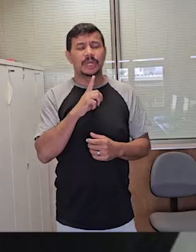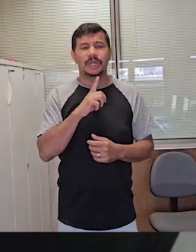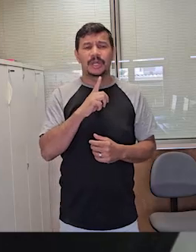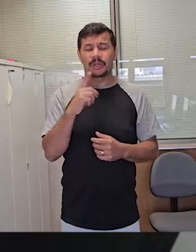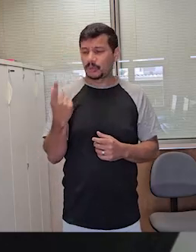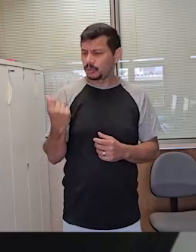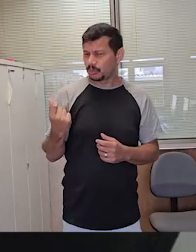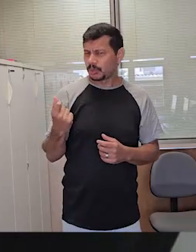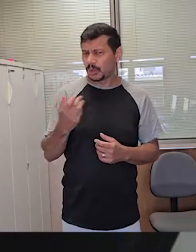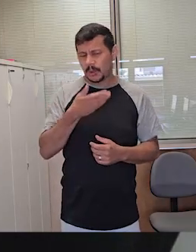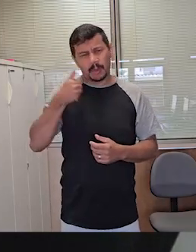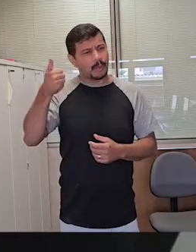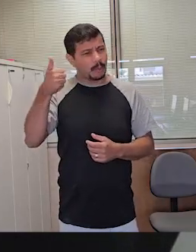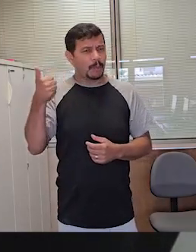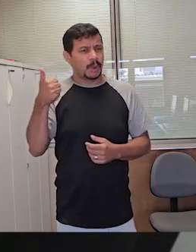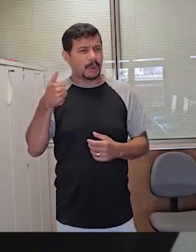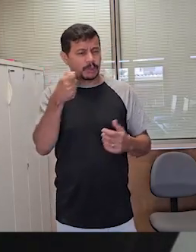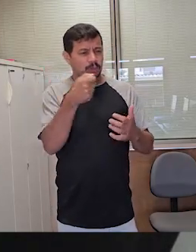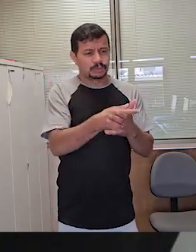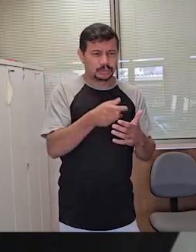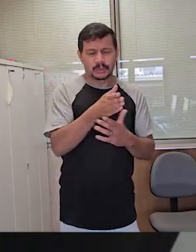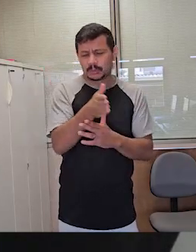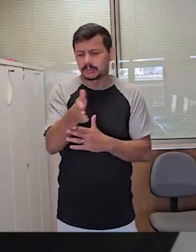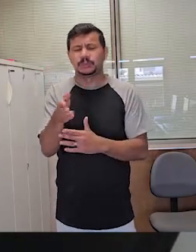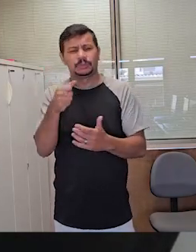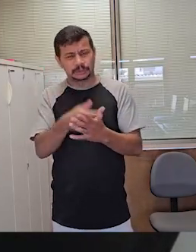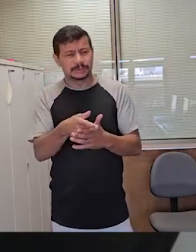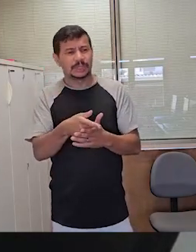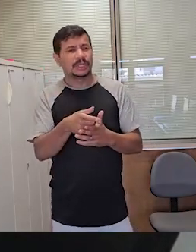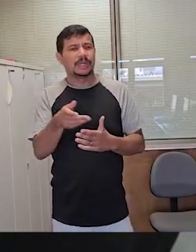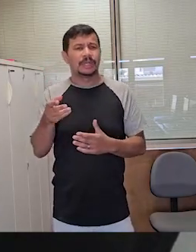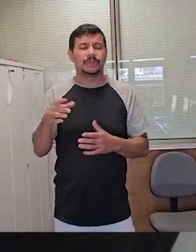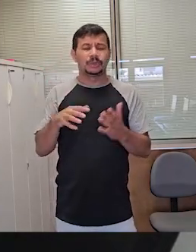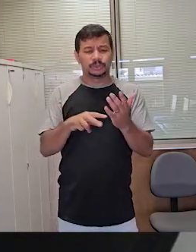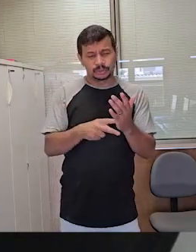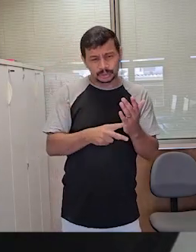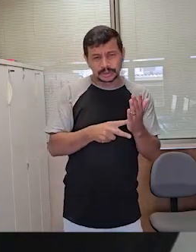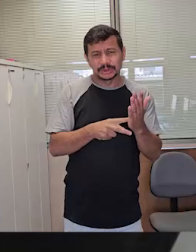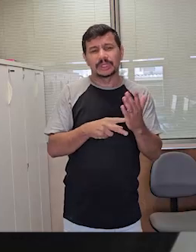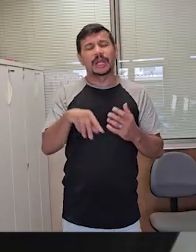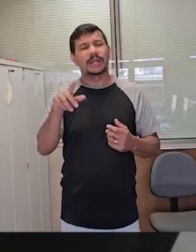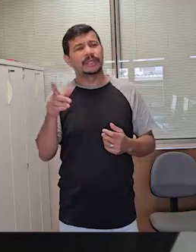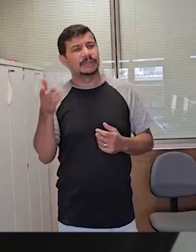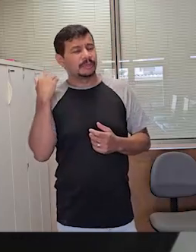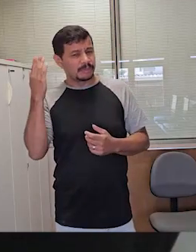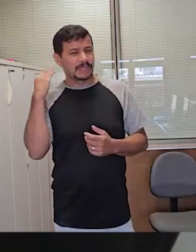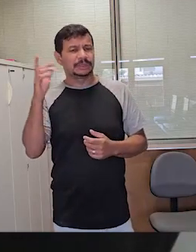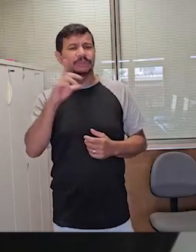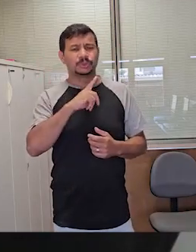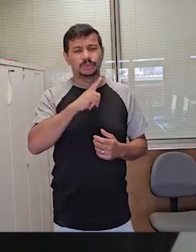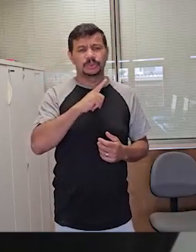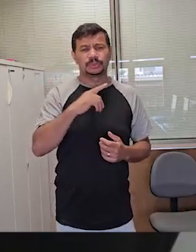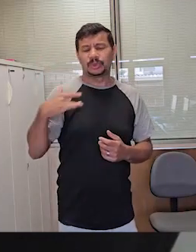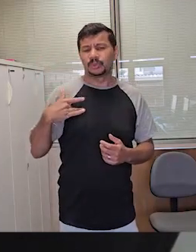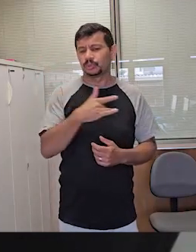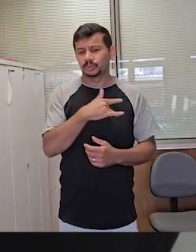de custeio um pouco melhor, que podia dar uma boa assistência para os trabalhadores, alguns sindicatos acabaram até contratando ambulatórios de saúde, né?